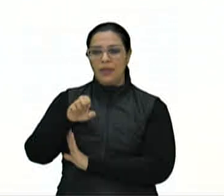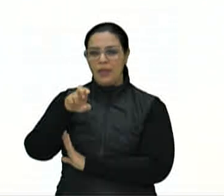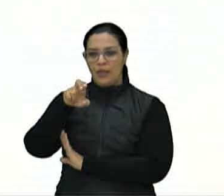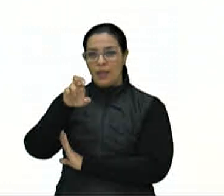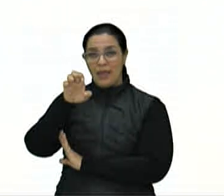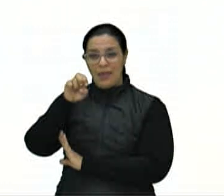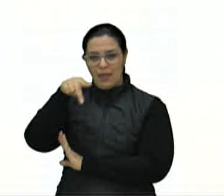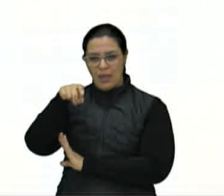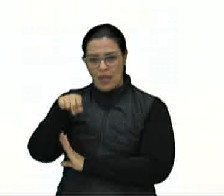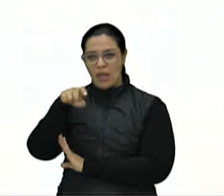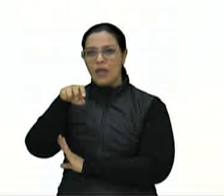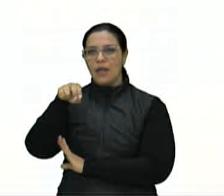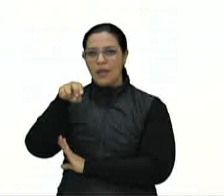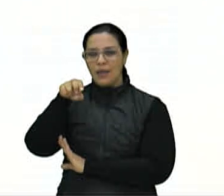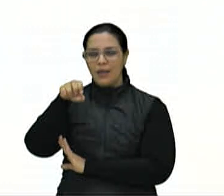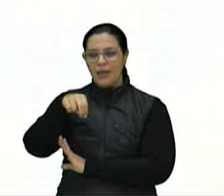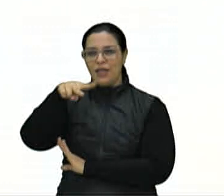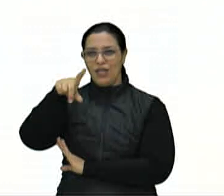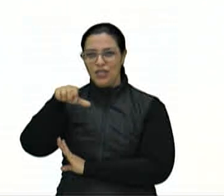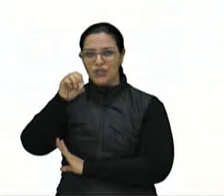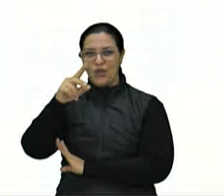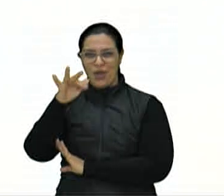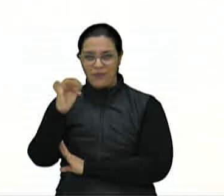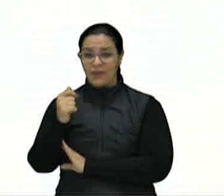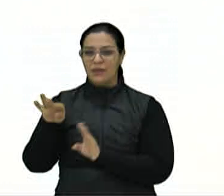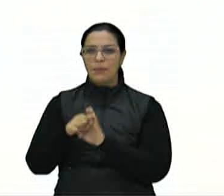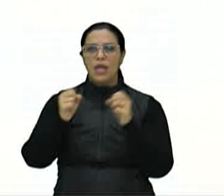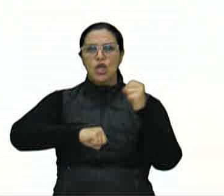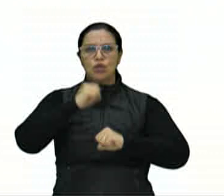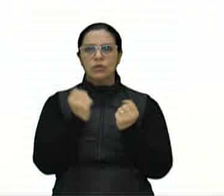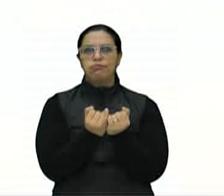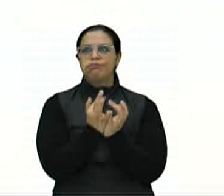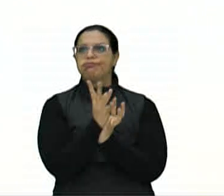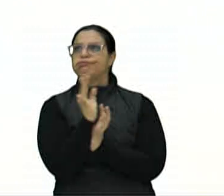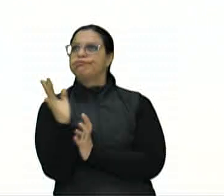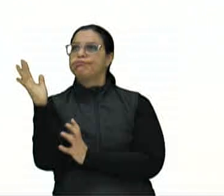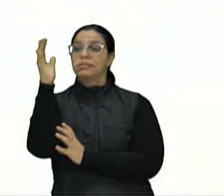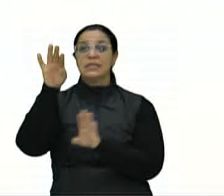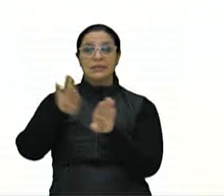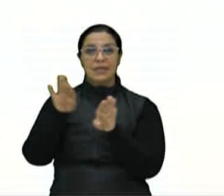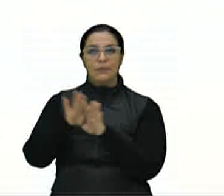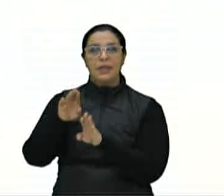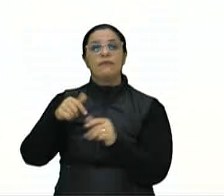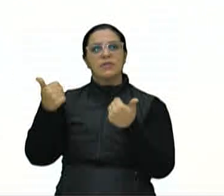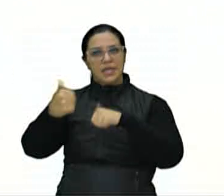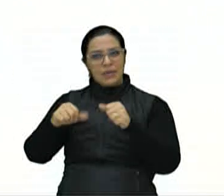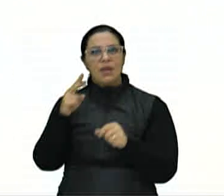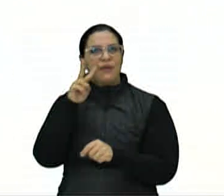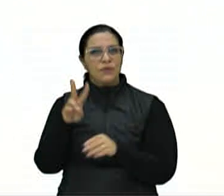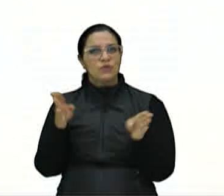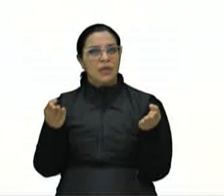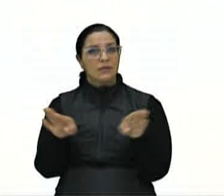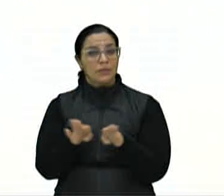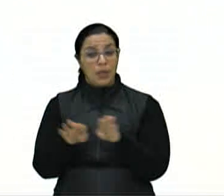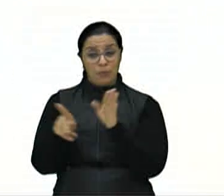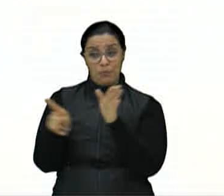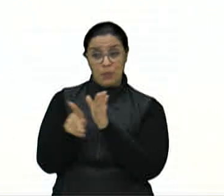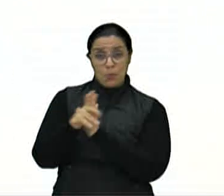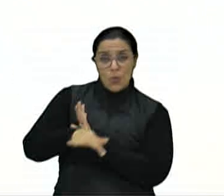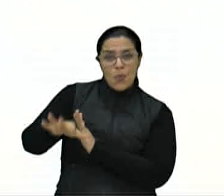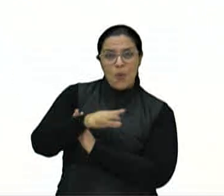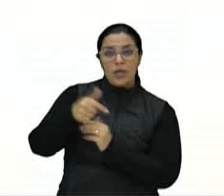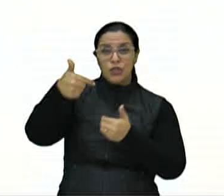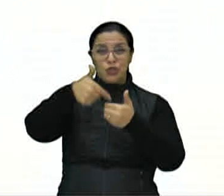vocês aprendem em química, lançado no ar por algumas indústrias, o óxido de nitrogênio, que também se vê em química, proveniente do que? De